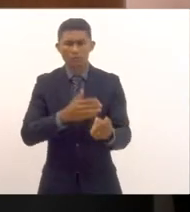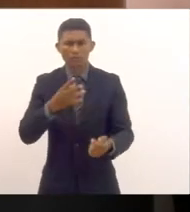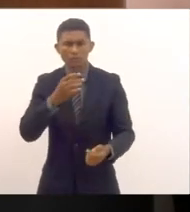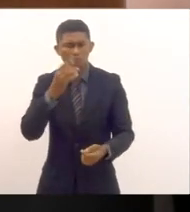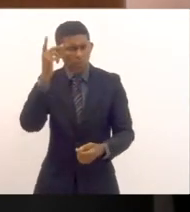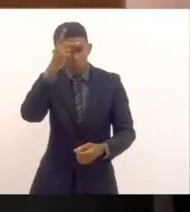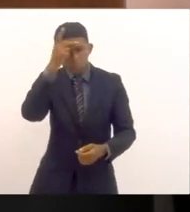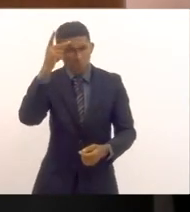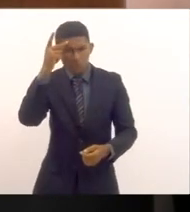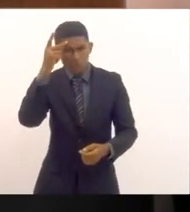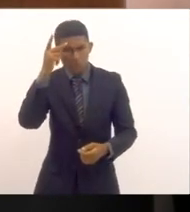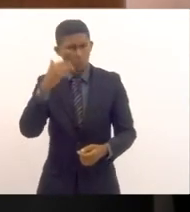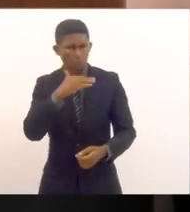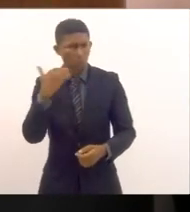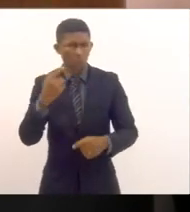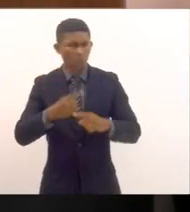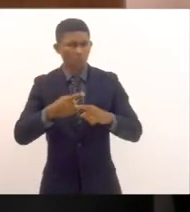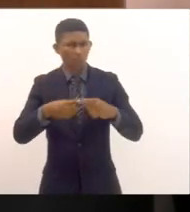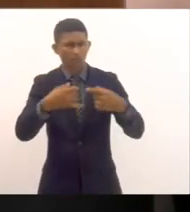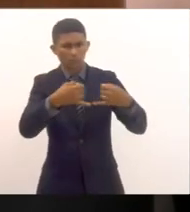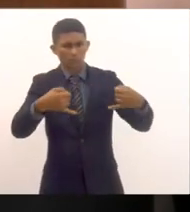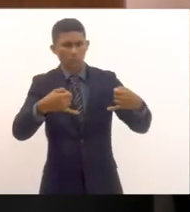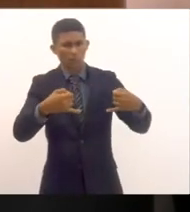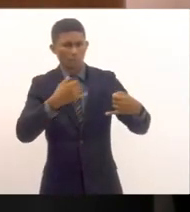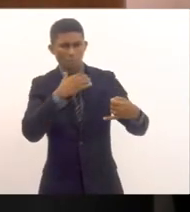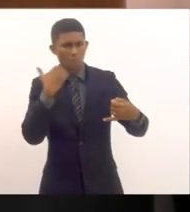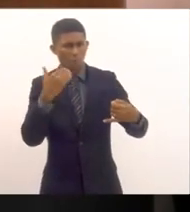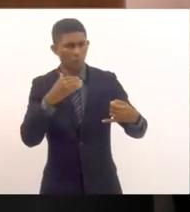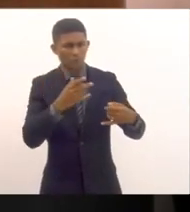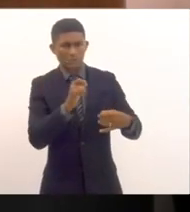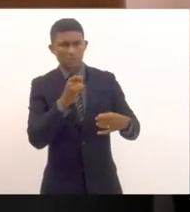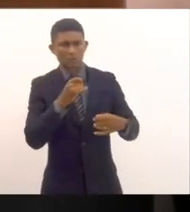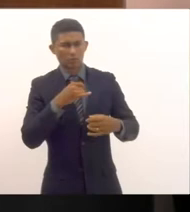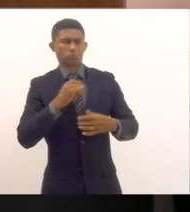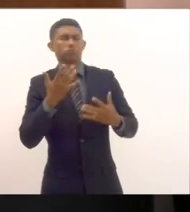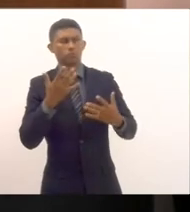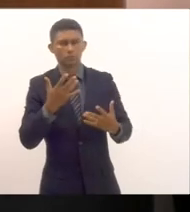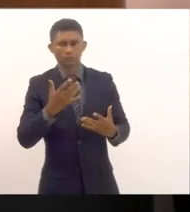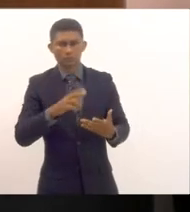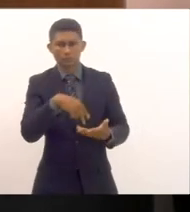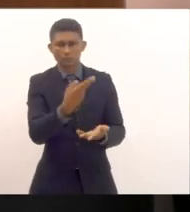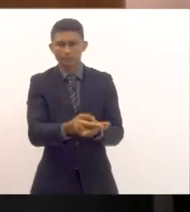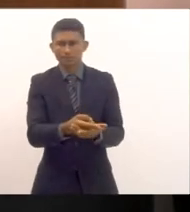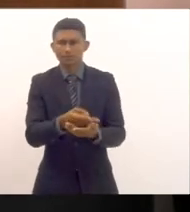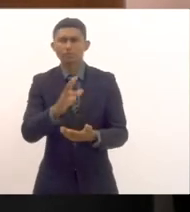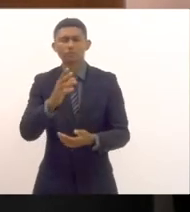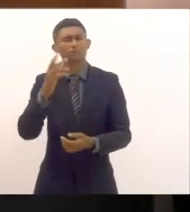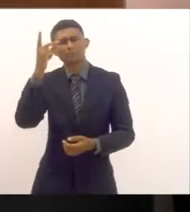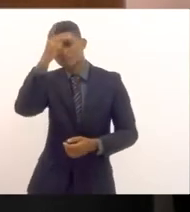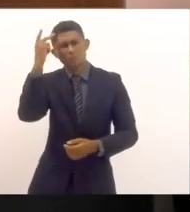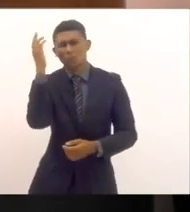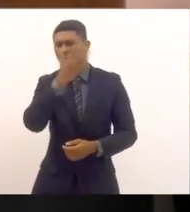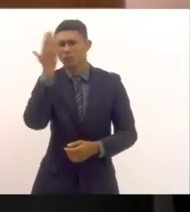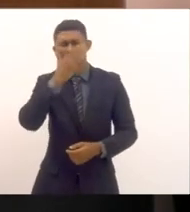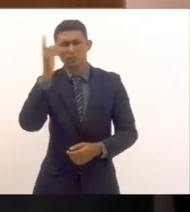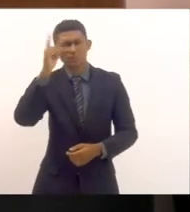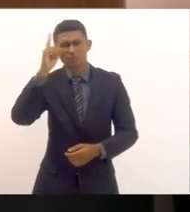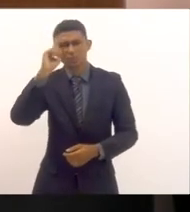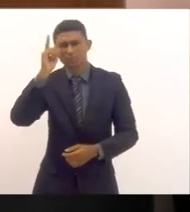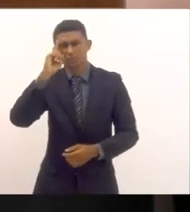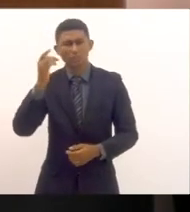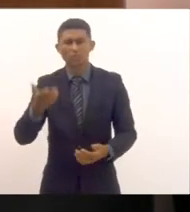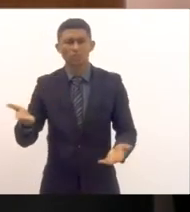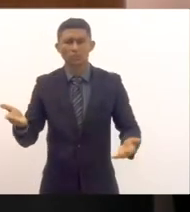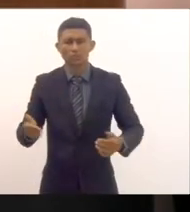na linha férrea porque se retirar a 58 km de frio Sem ninguém ver todos os dias e a